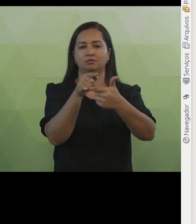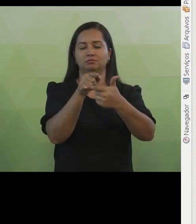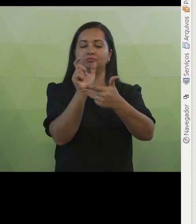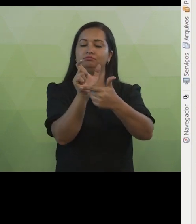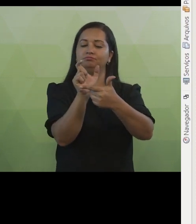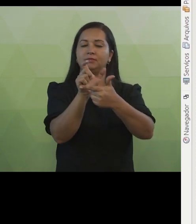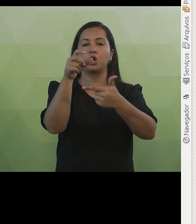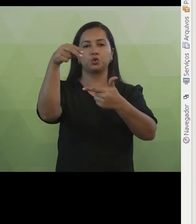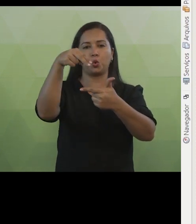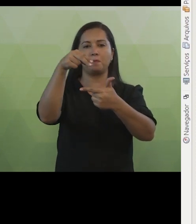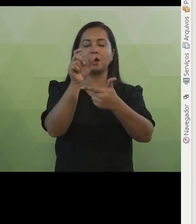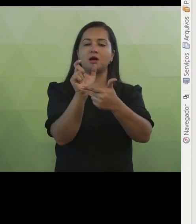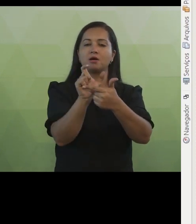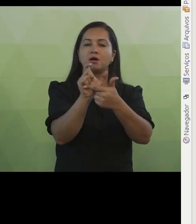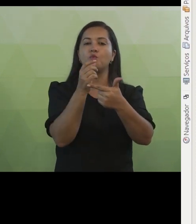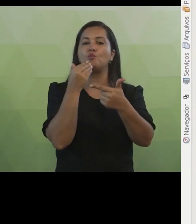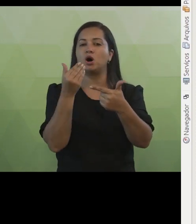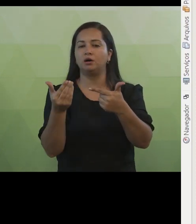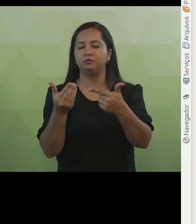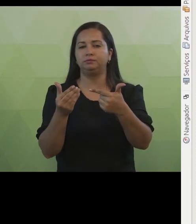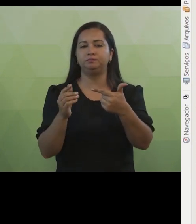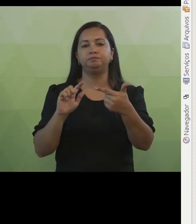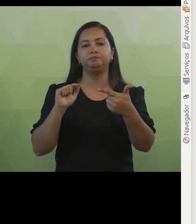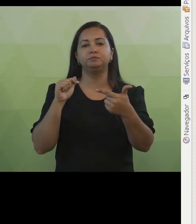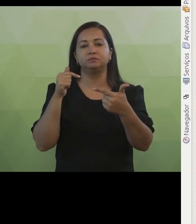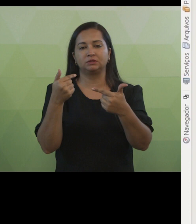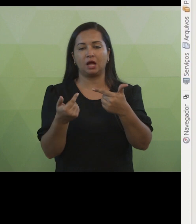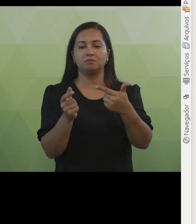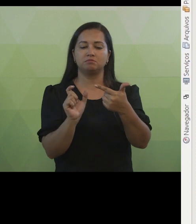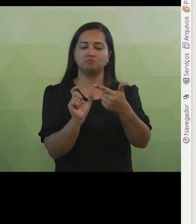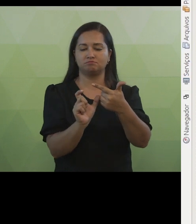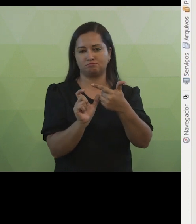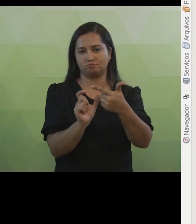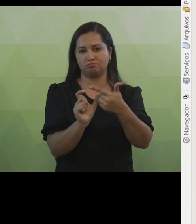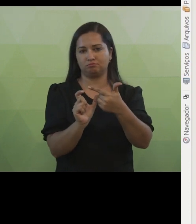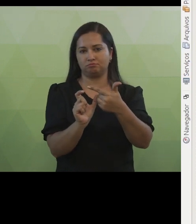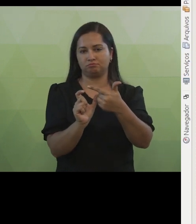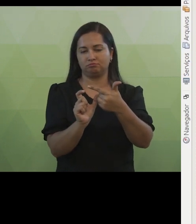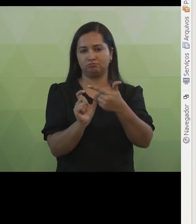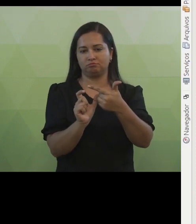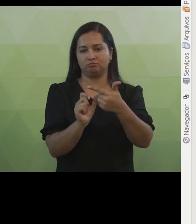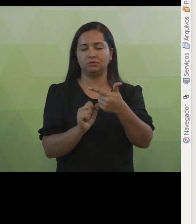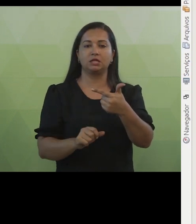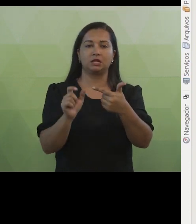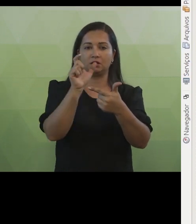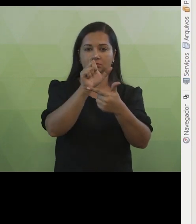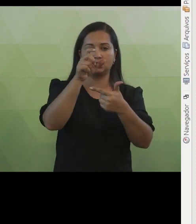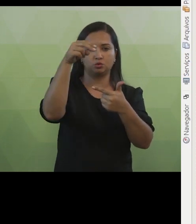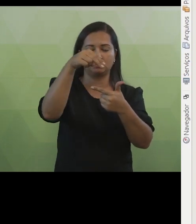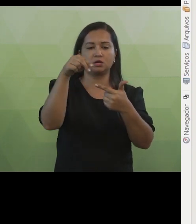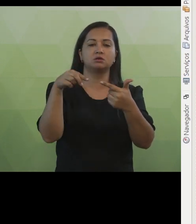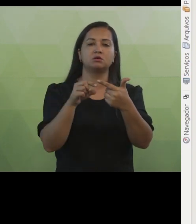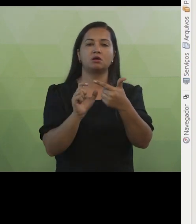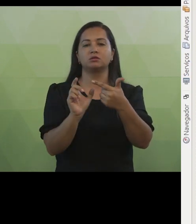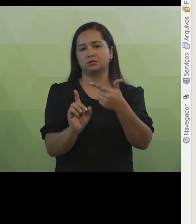da nossa operação. Em seguida, é feita a leitura do número do numerador.